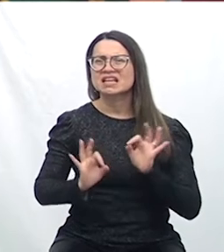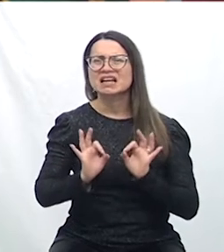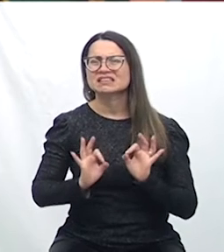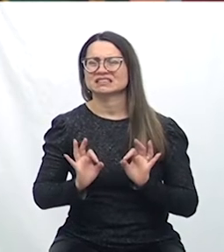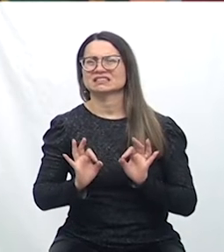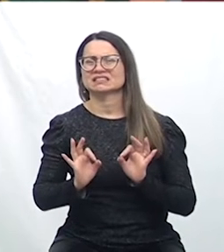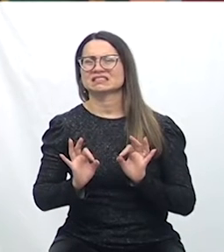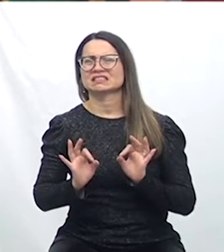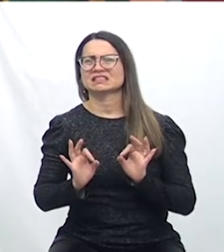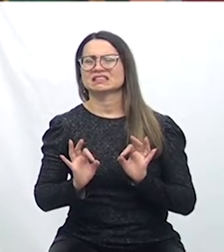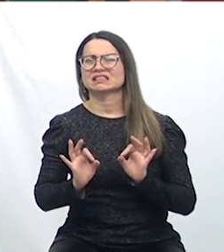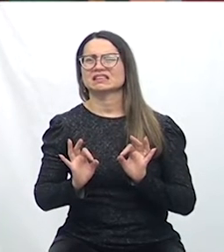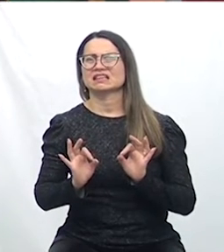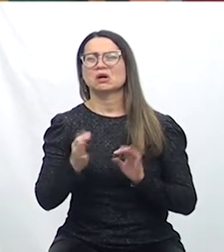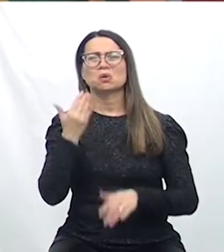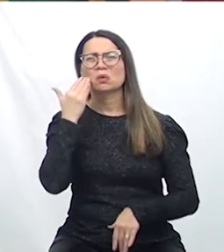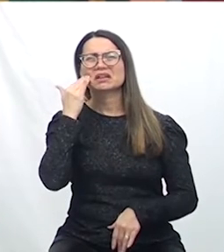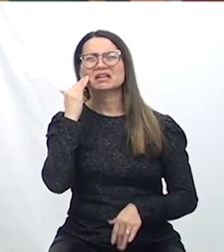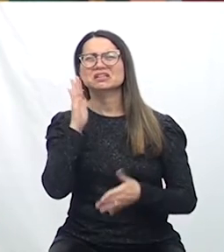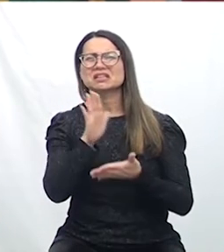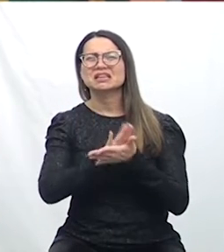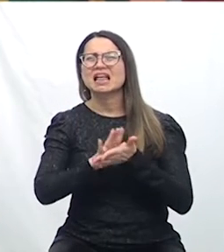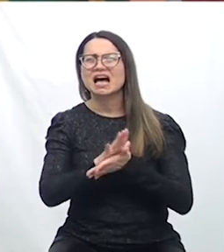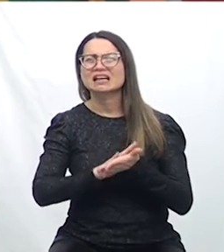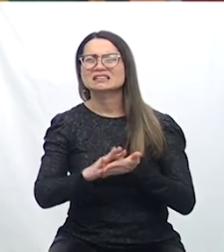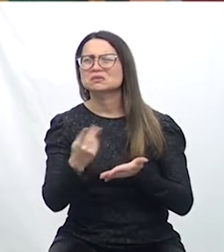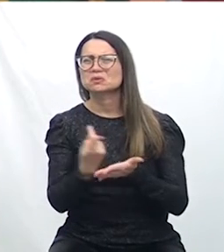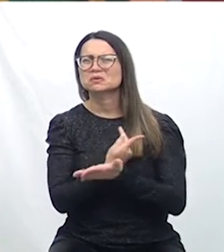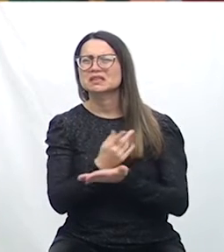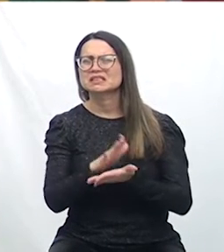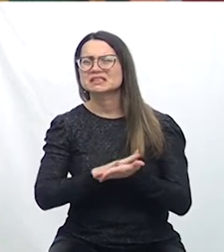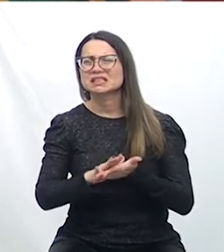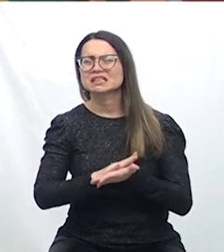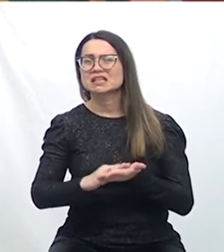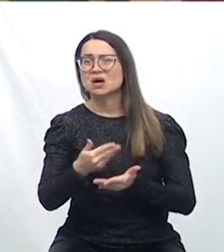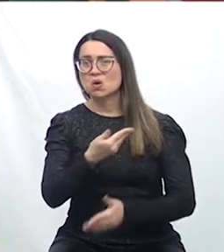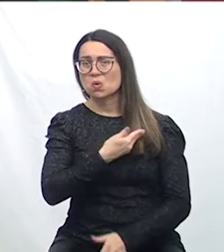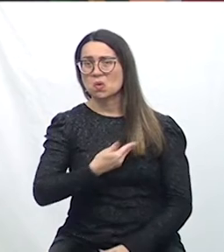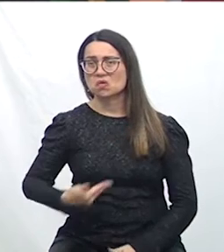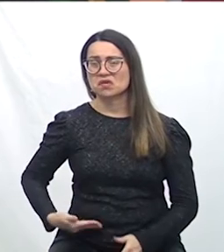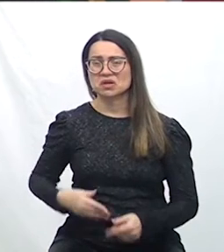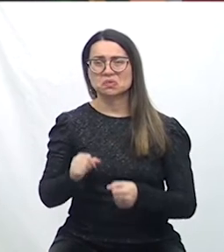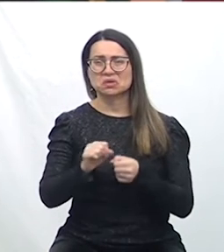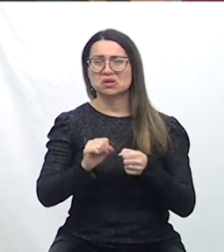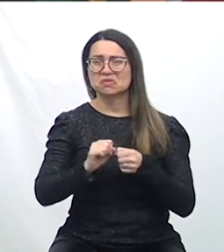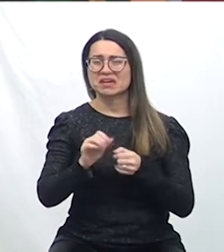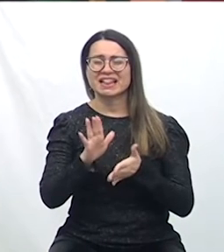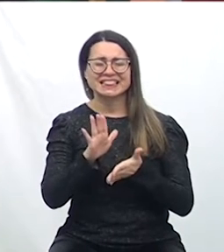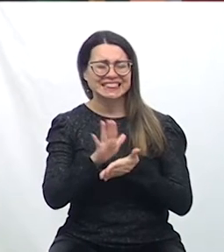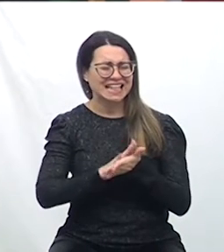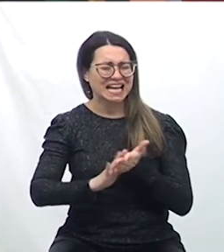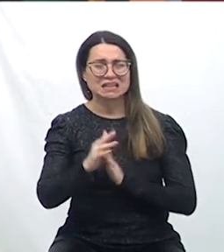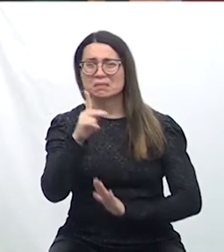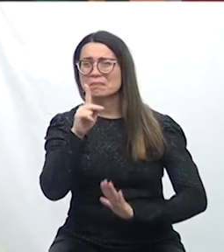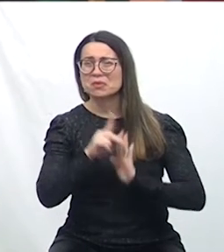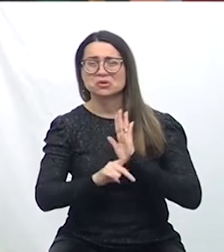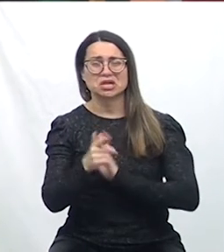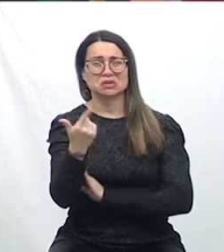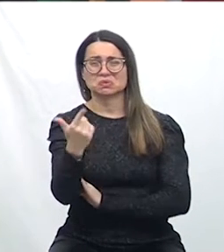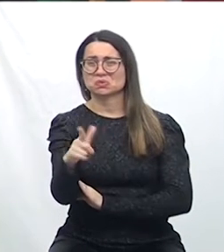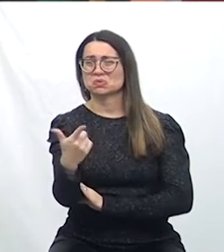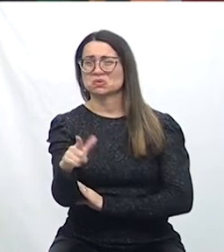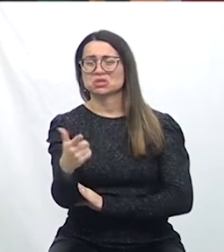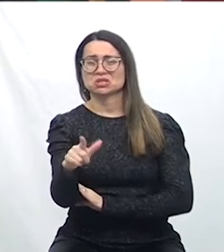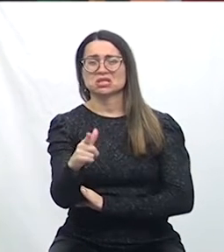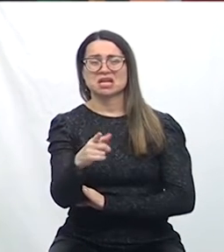acontecem, né? Um governo que não fez o que tinha que fazer, um governo que não tinha projeto, que terceirizou para